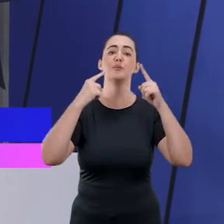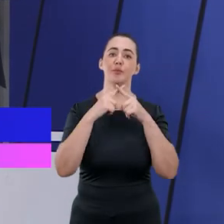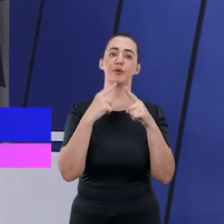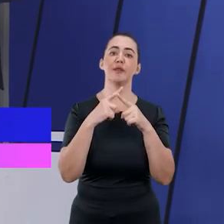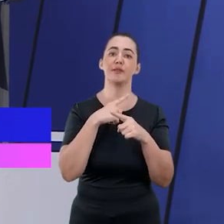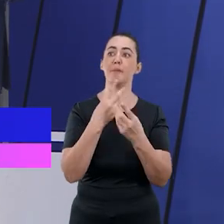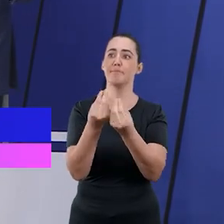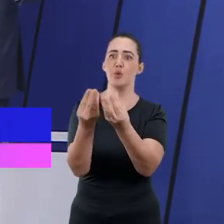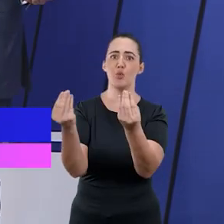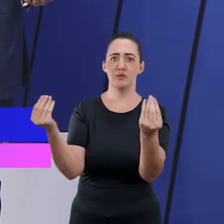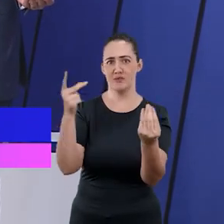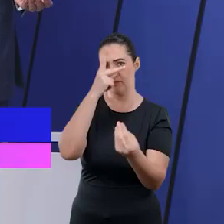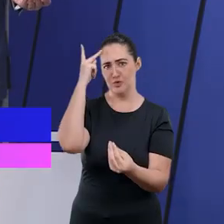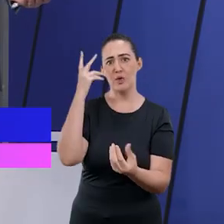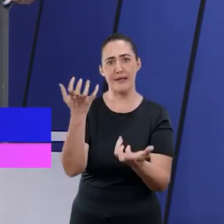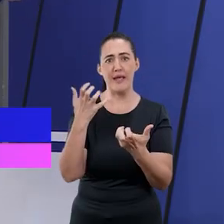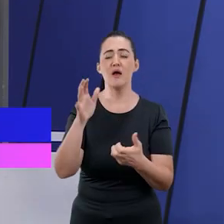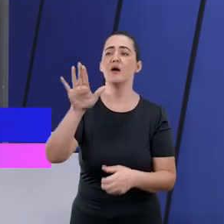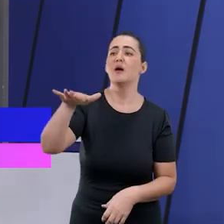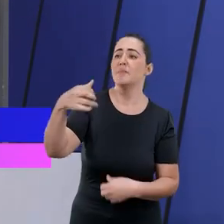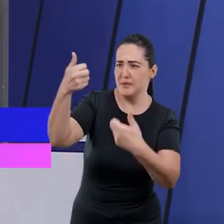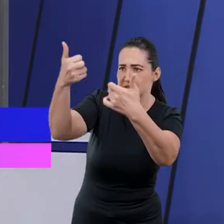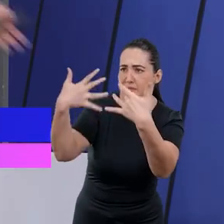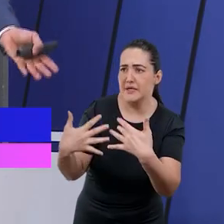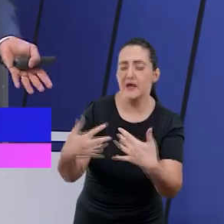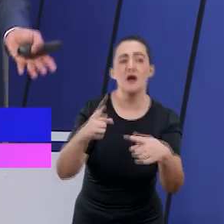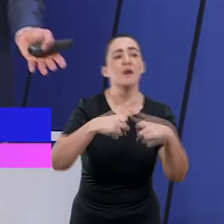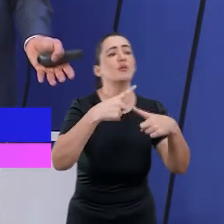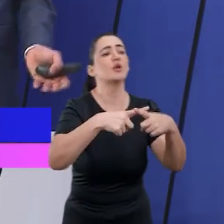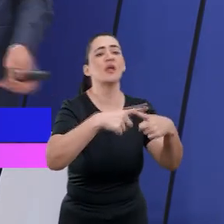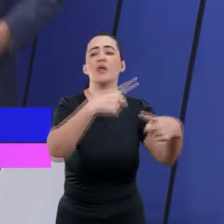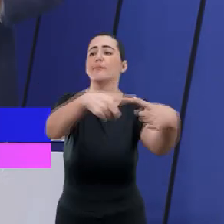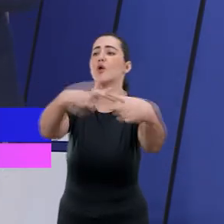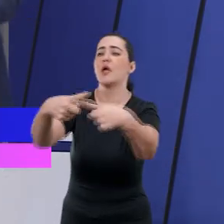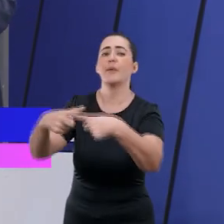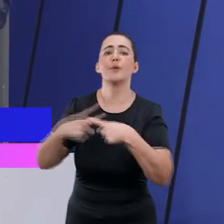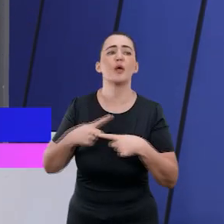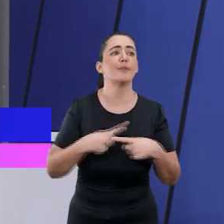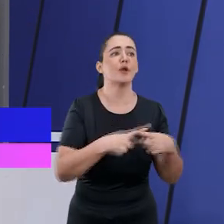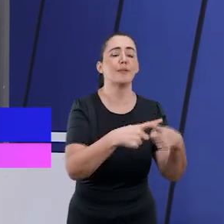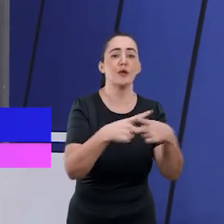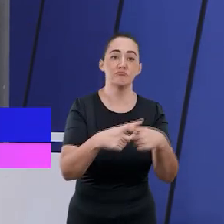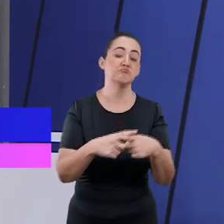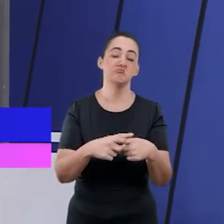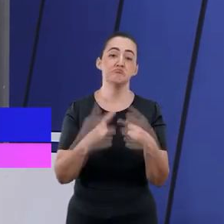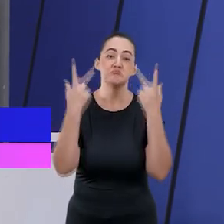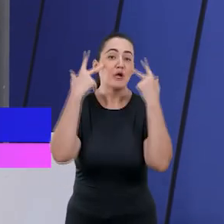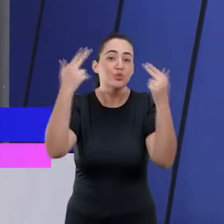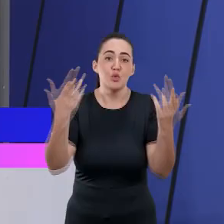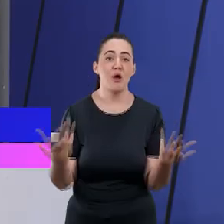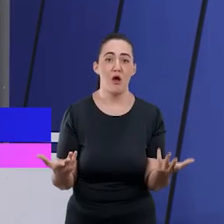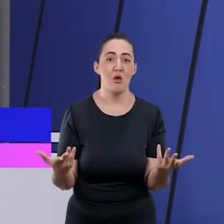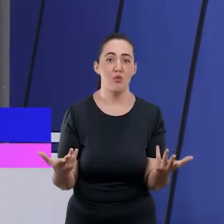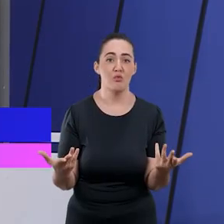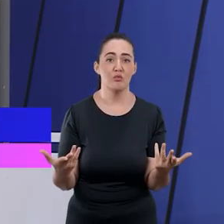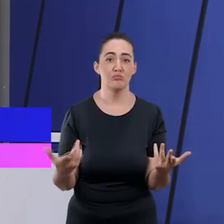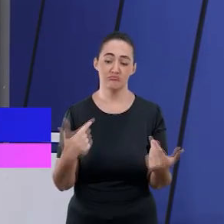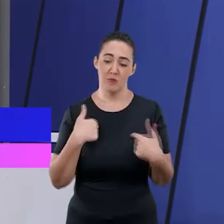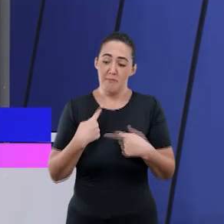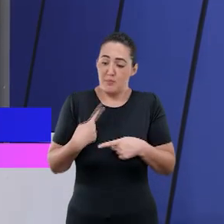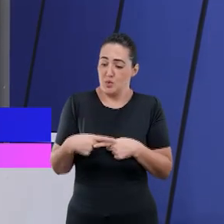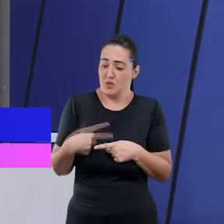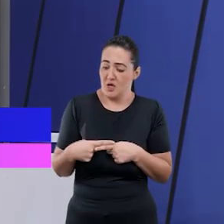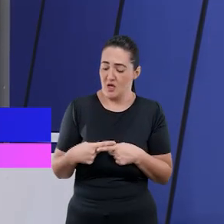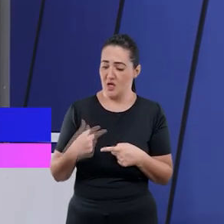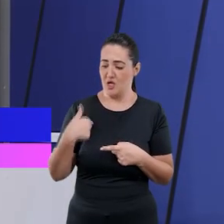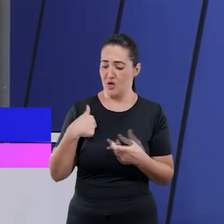pessoas que querem uma explicação, querem uma justificativa, querem entender. Se ao menos eu souber por que as